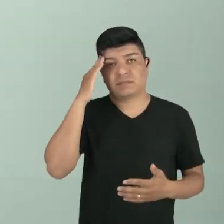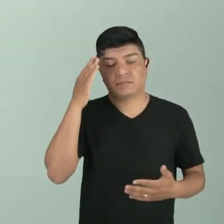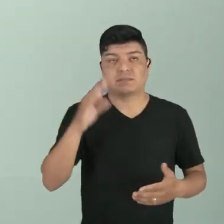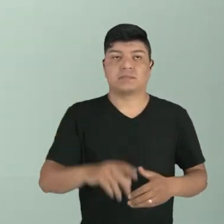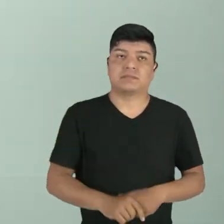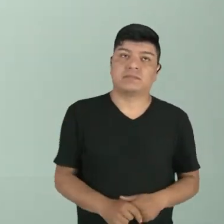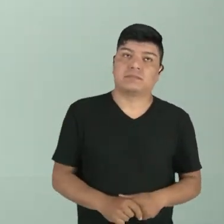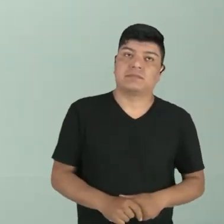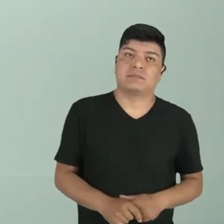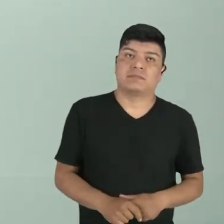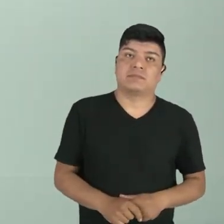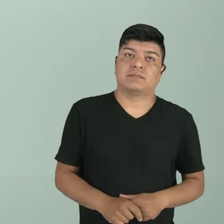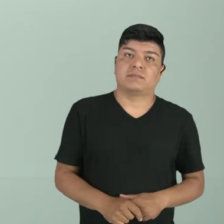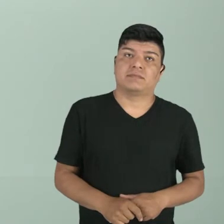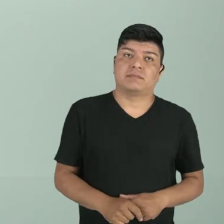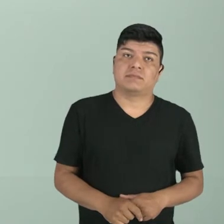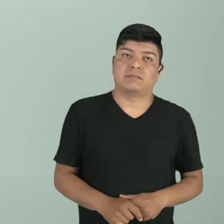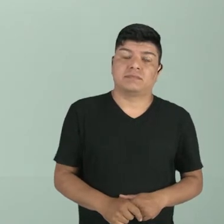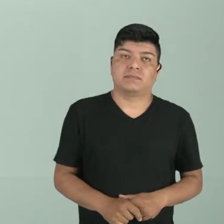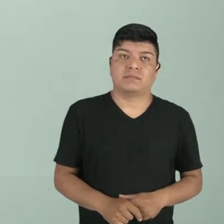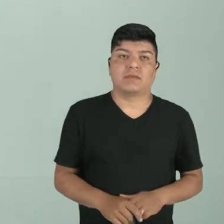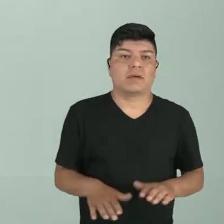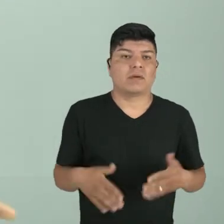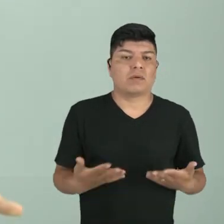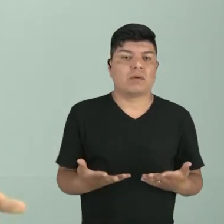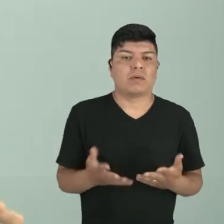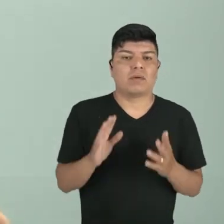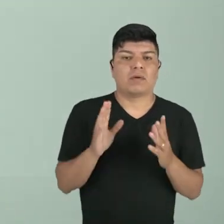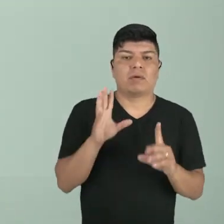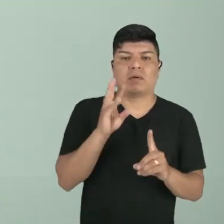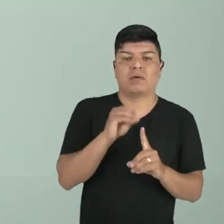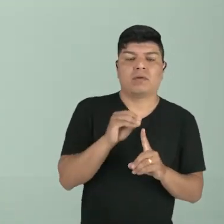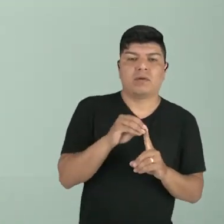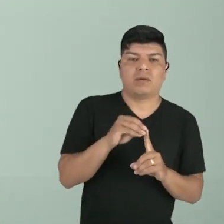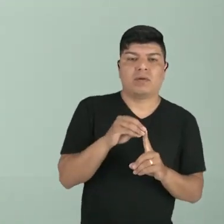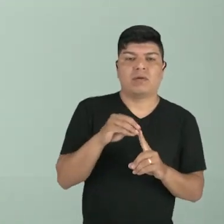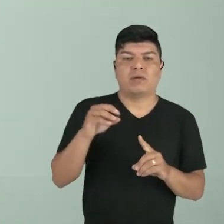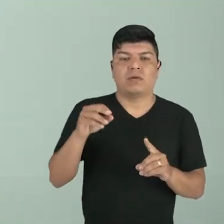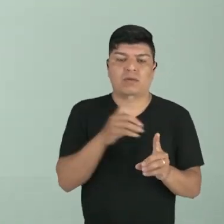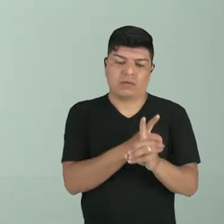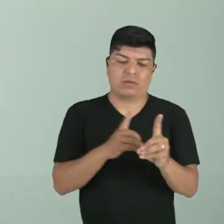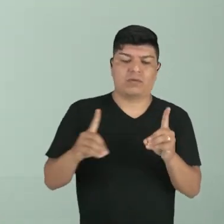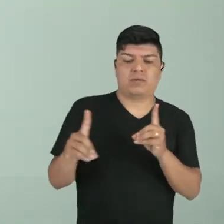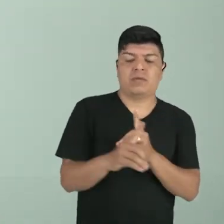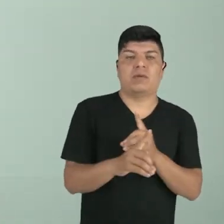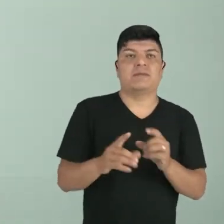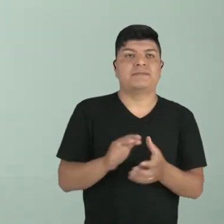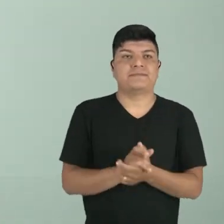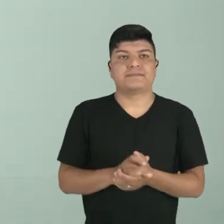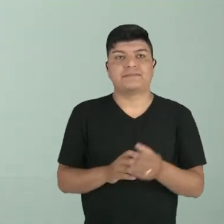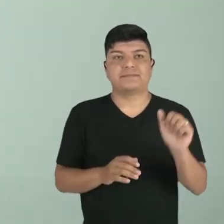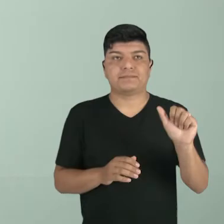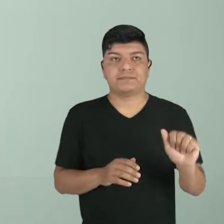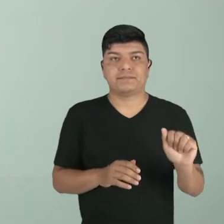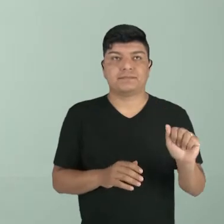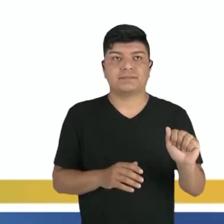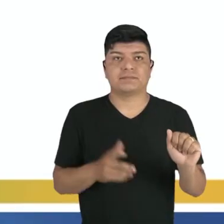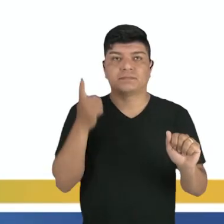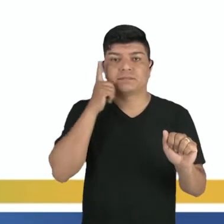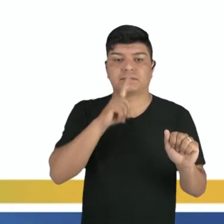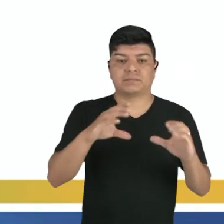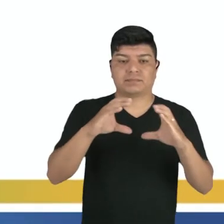compreender Fala galera Qual a finalidade do Grêmio no handebol as opções são letra a